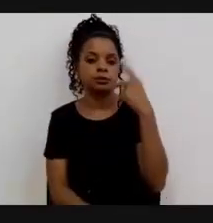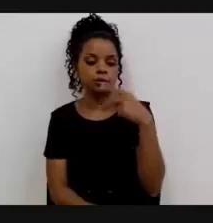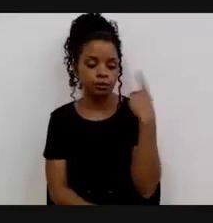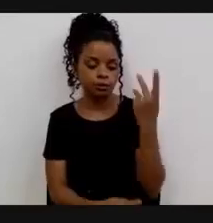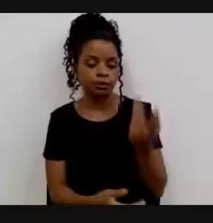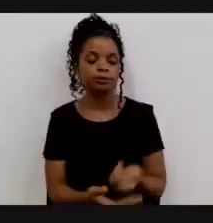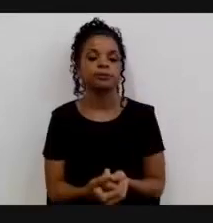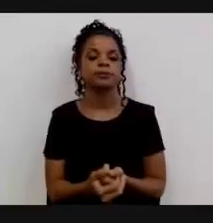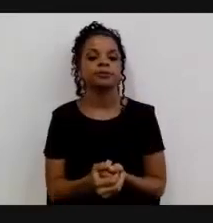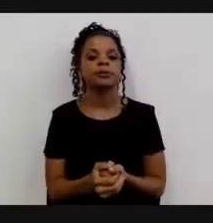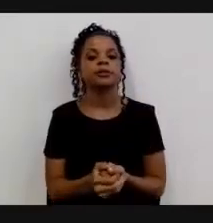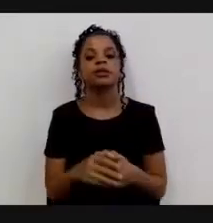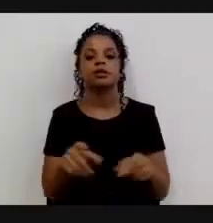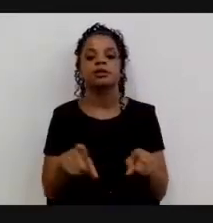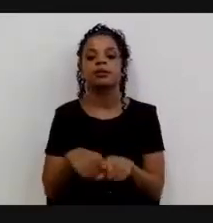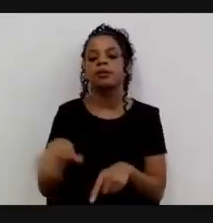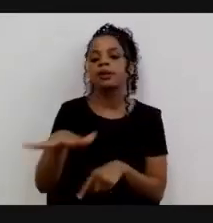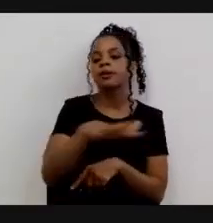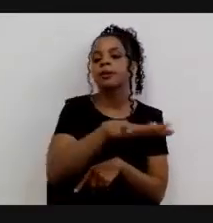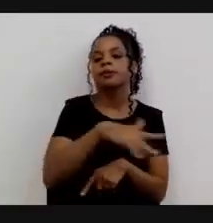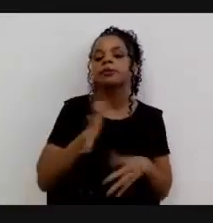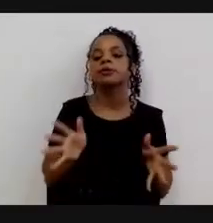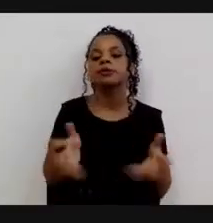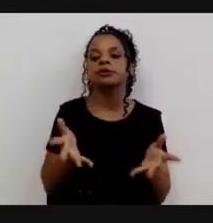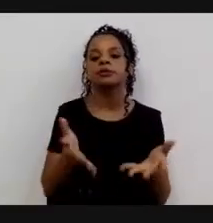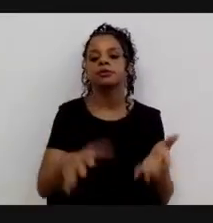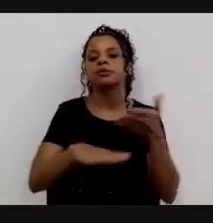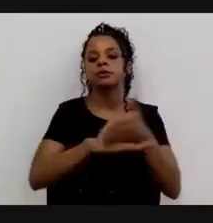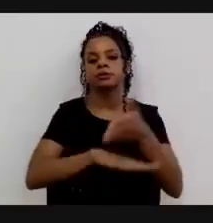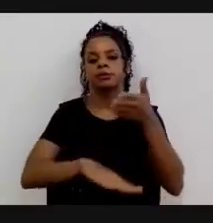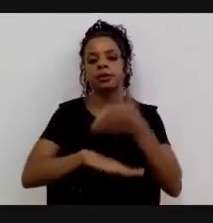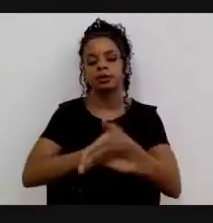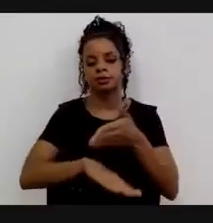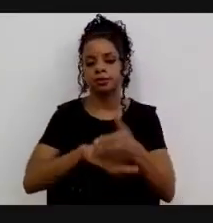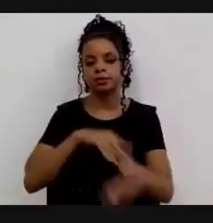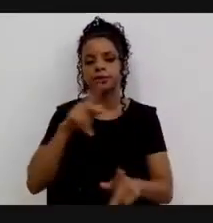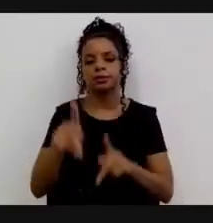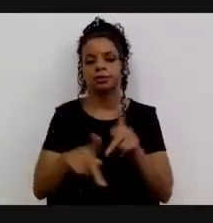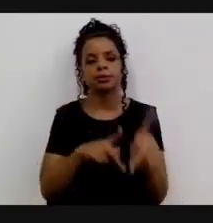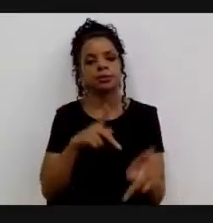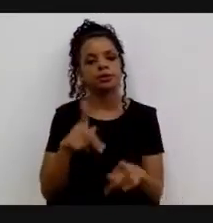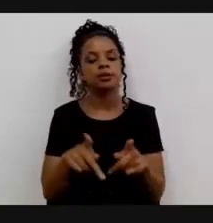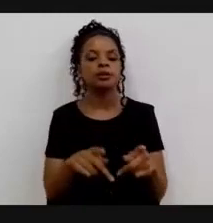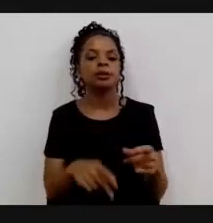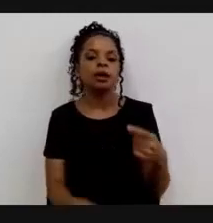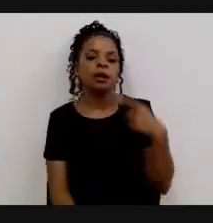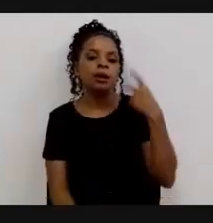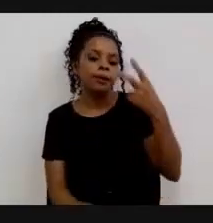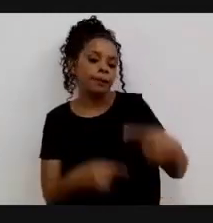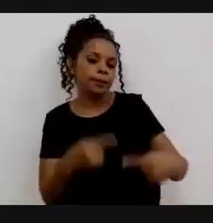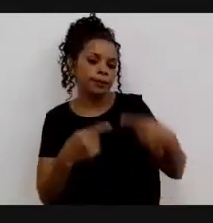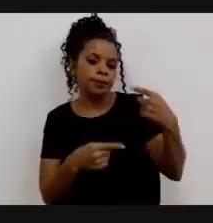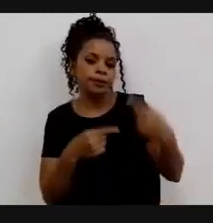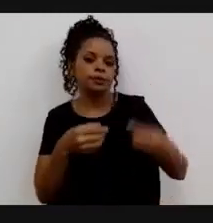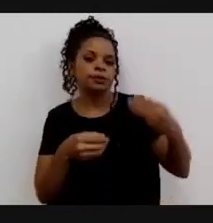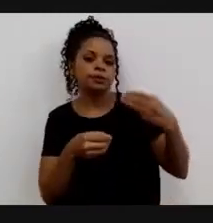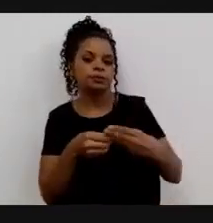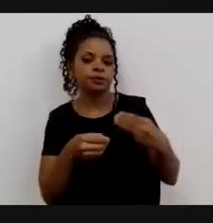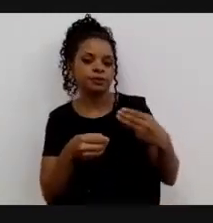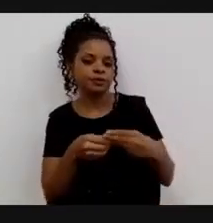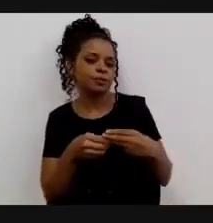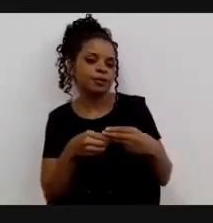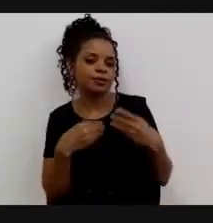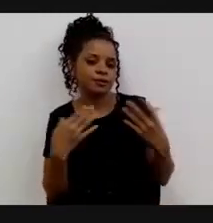com esse projeto, e gera um ambiente de estímulo à participação ativa da população na política municipal. Como eu mencionei, vários saem de